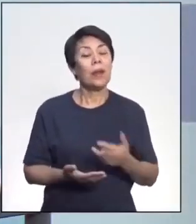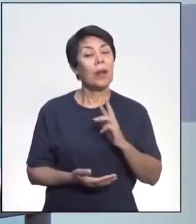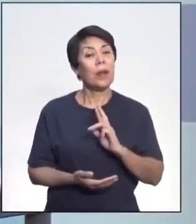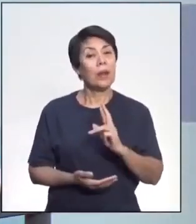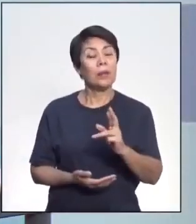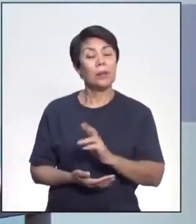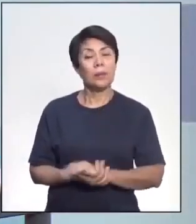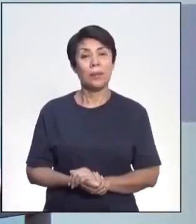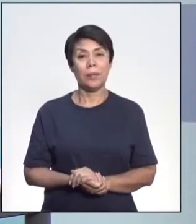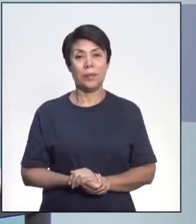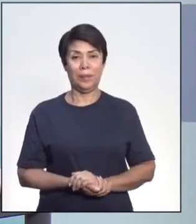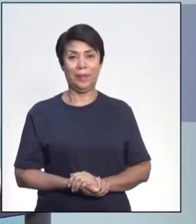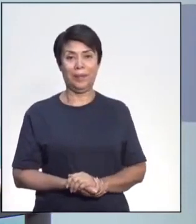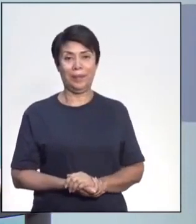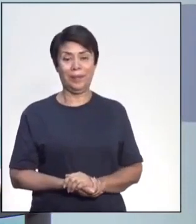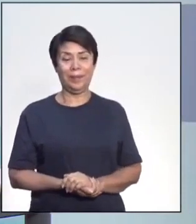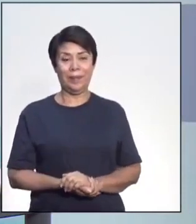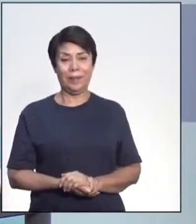responder ela.